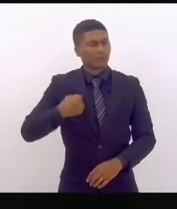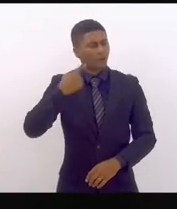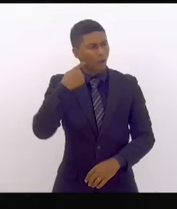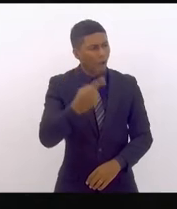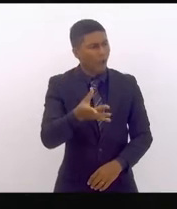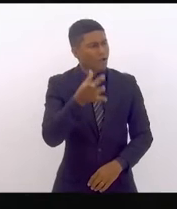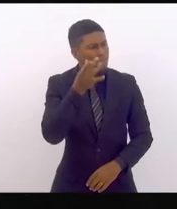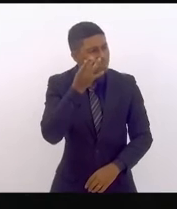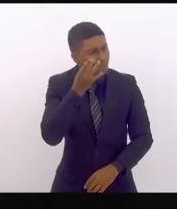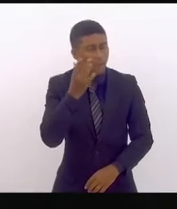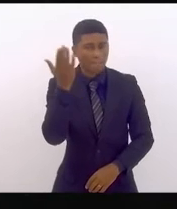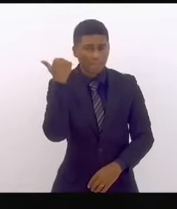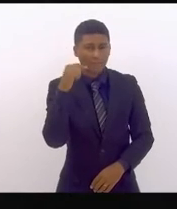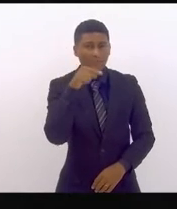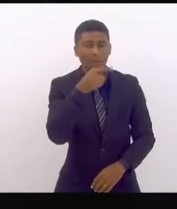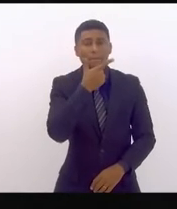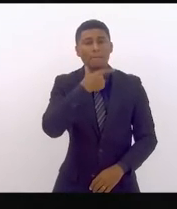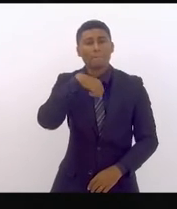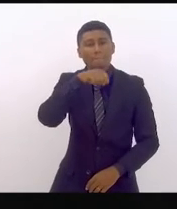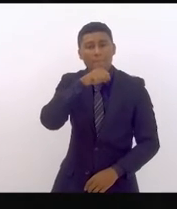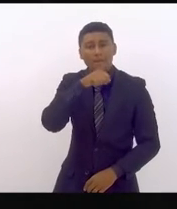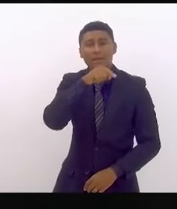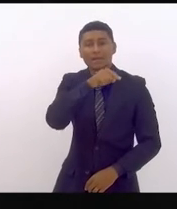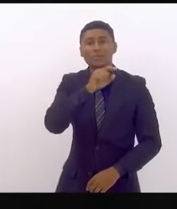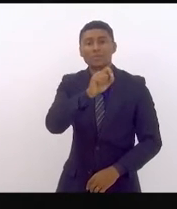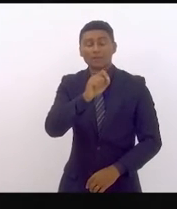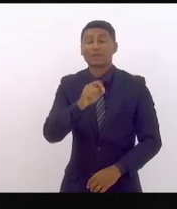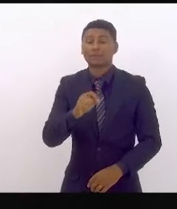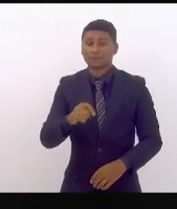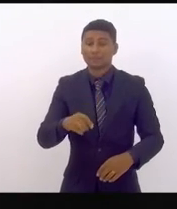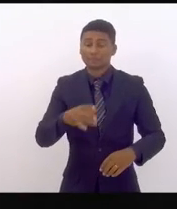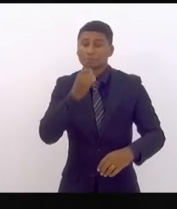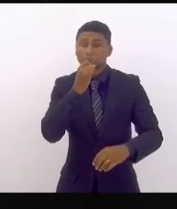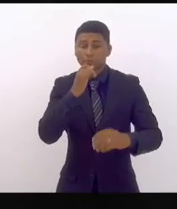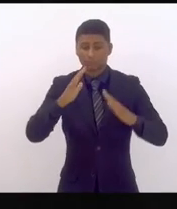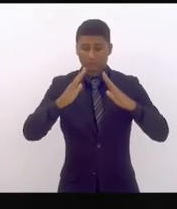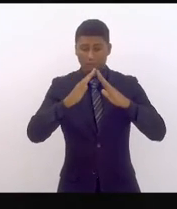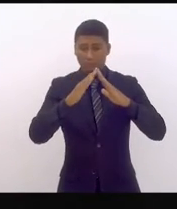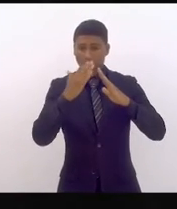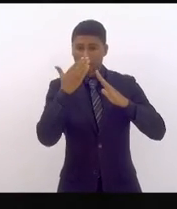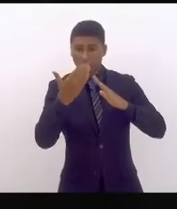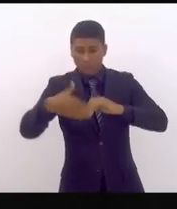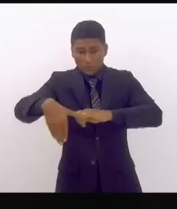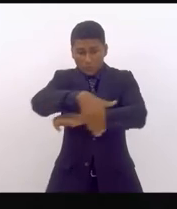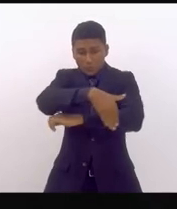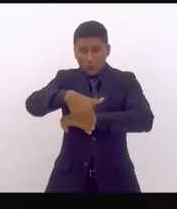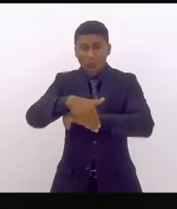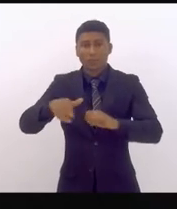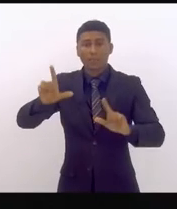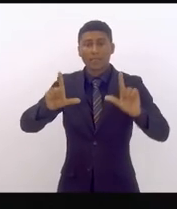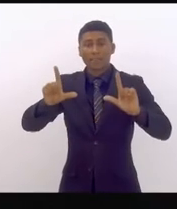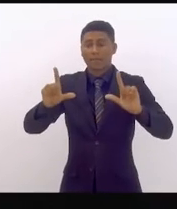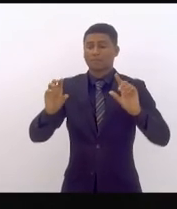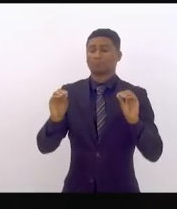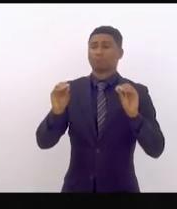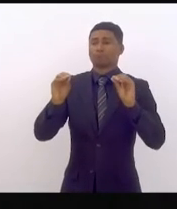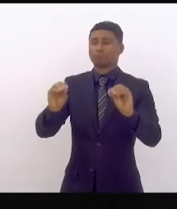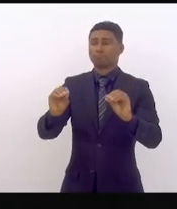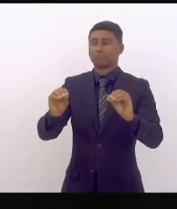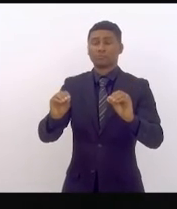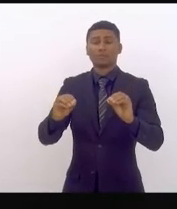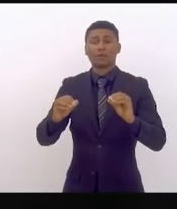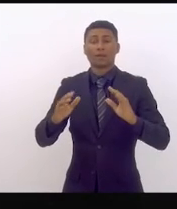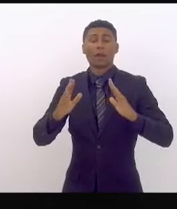Que nós tínhamos nossos pais colocavam a televisão na calçada e ficava se confraternizando com os vizinhos